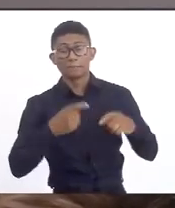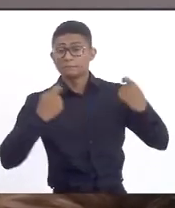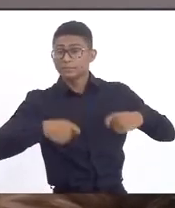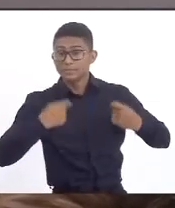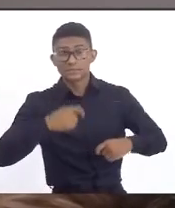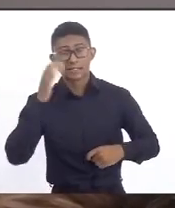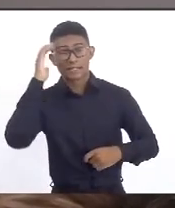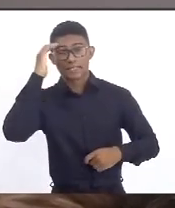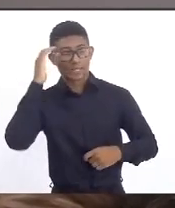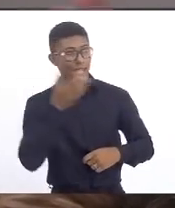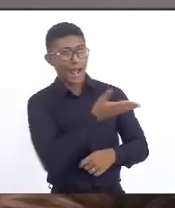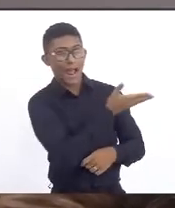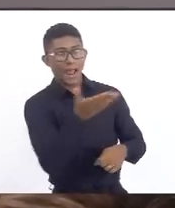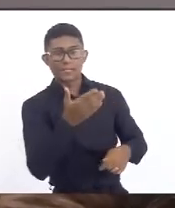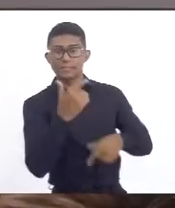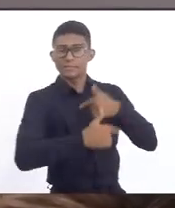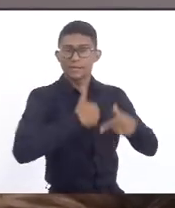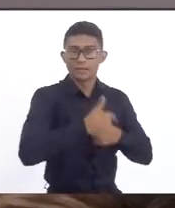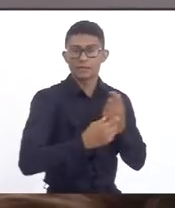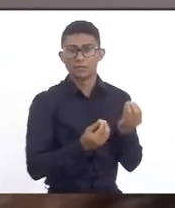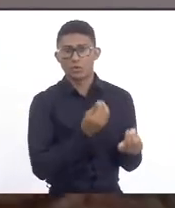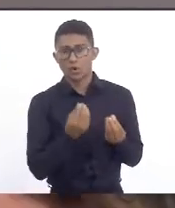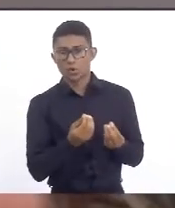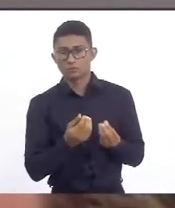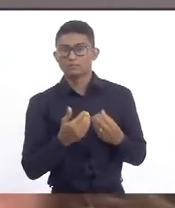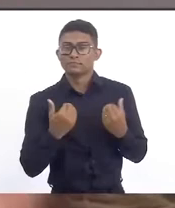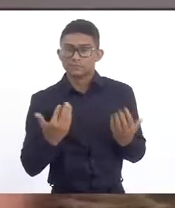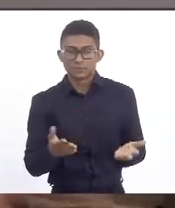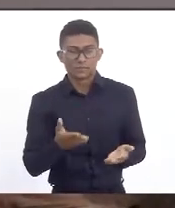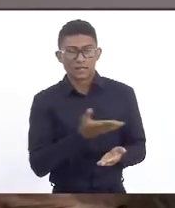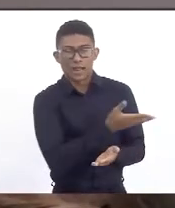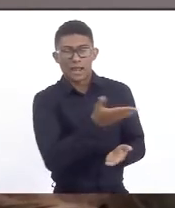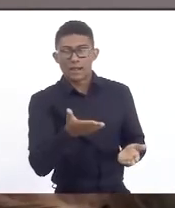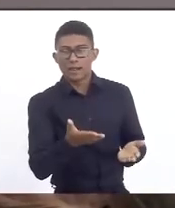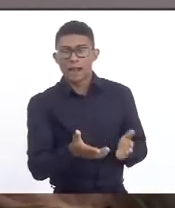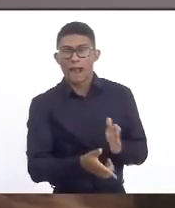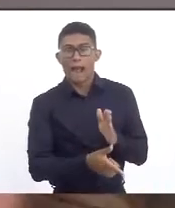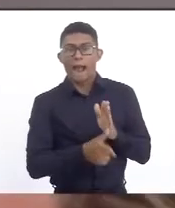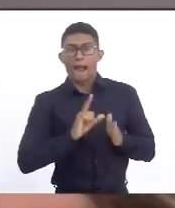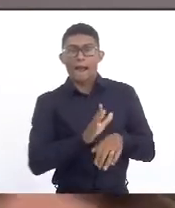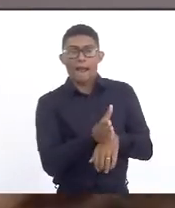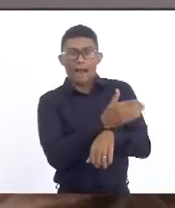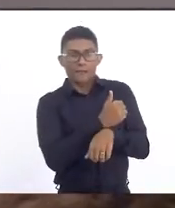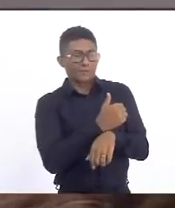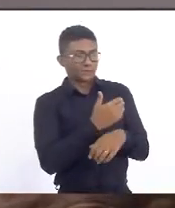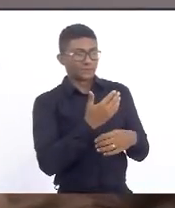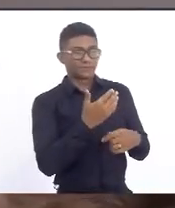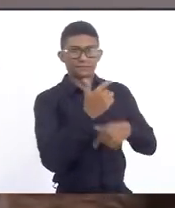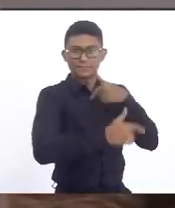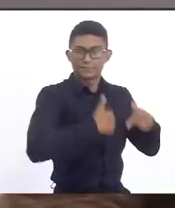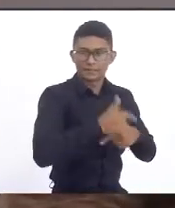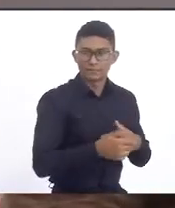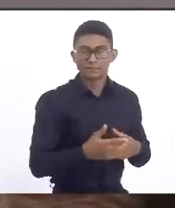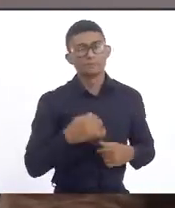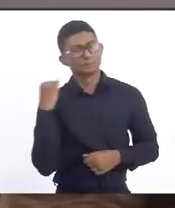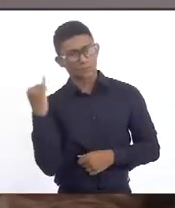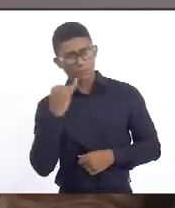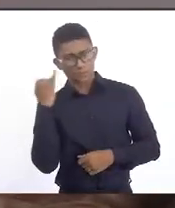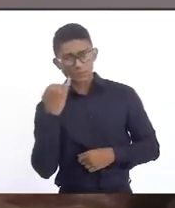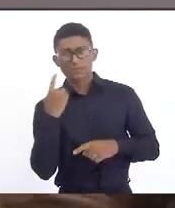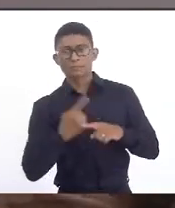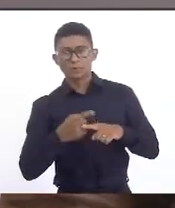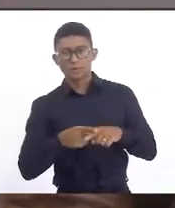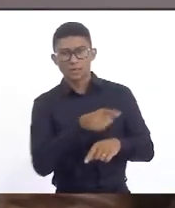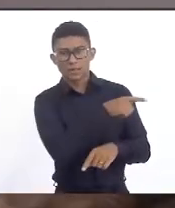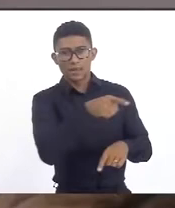vão operar. E, com essa antecipação da operação da Águas do Rio, também é uma coisa importante, porque eles anteciparam,